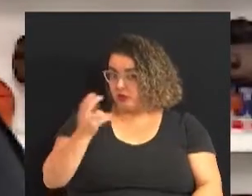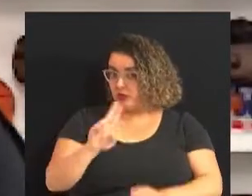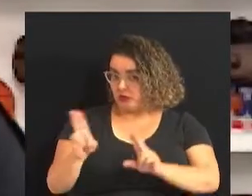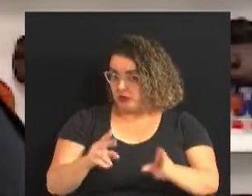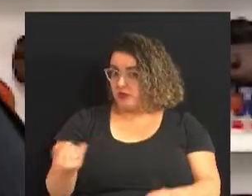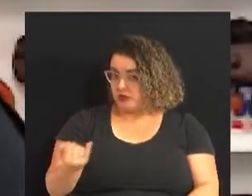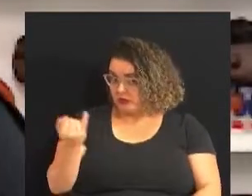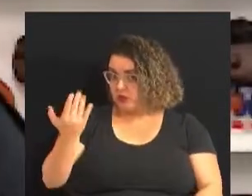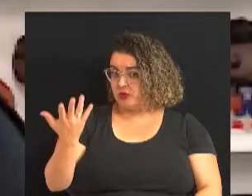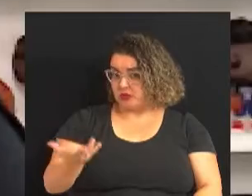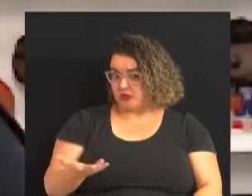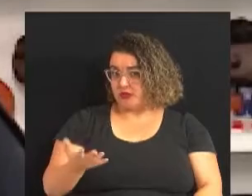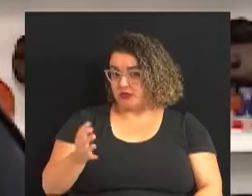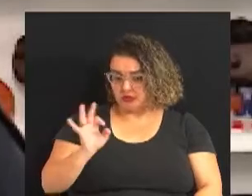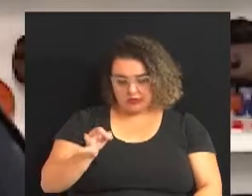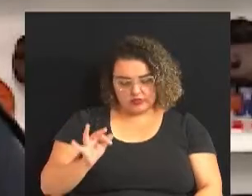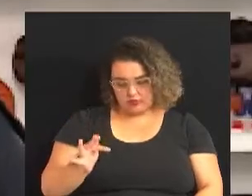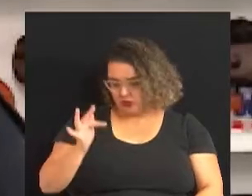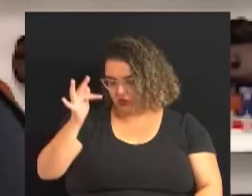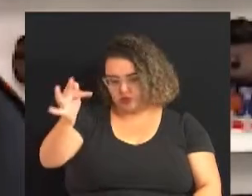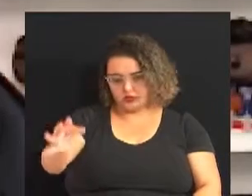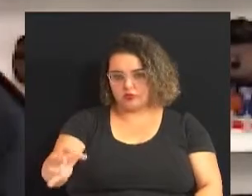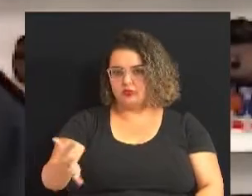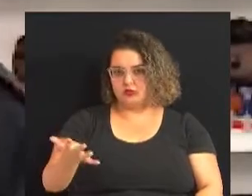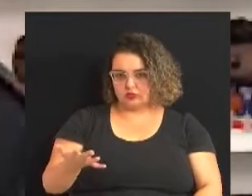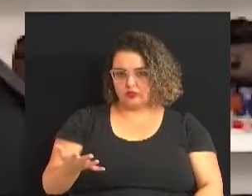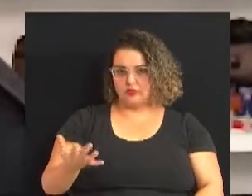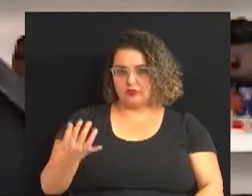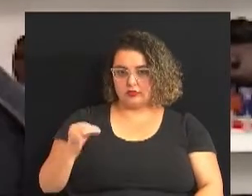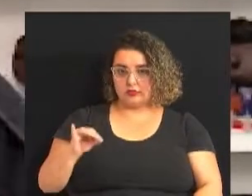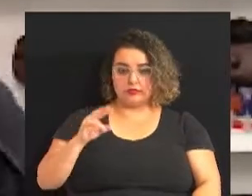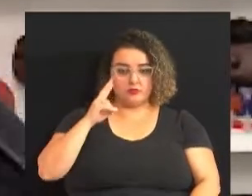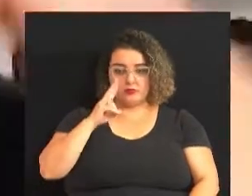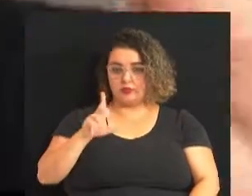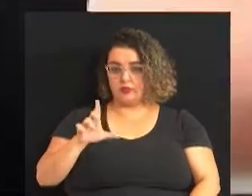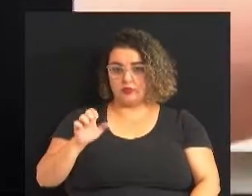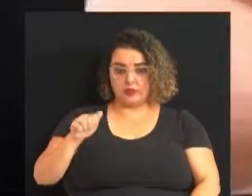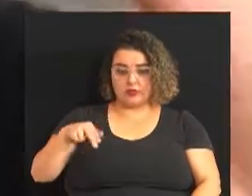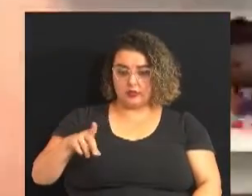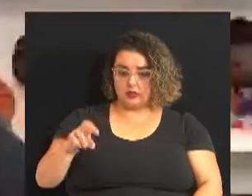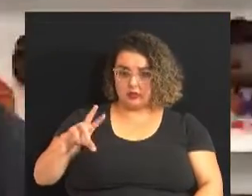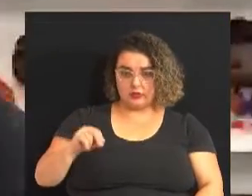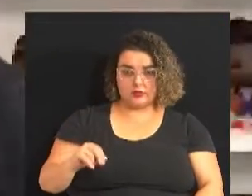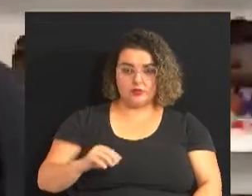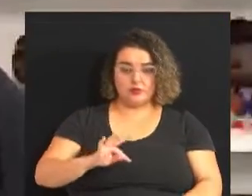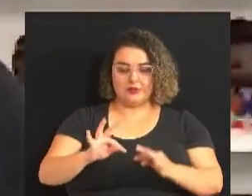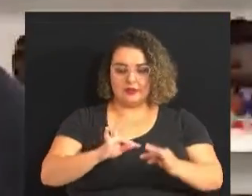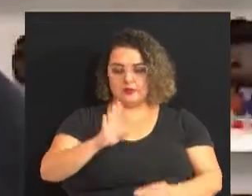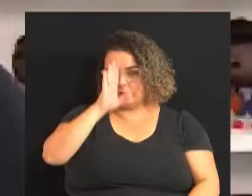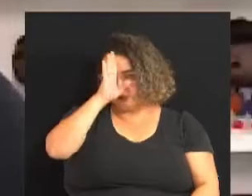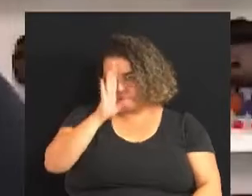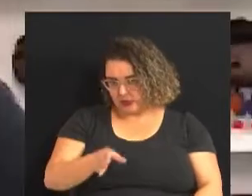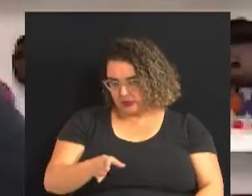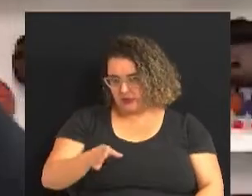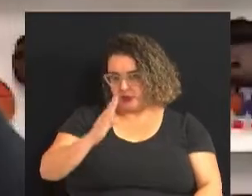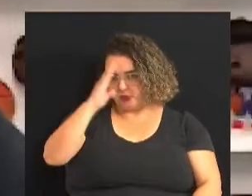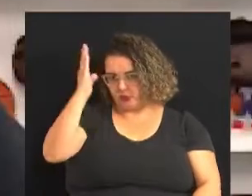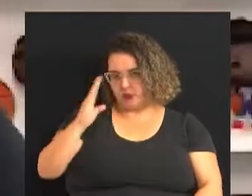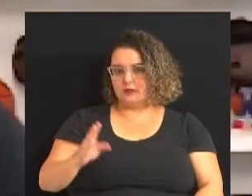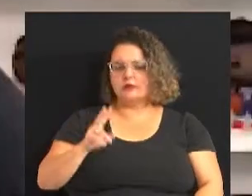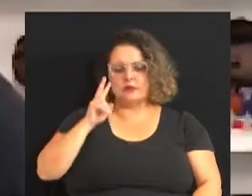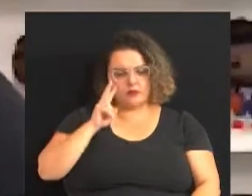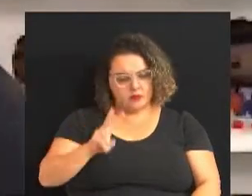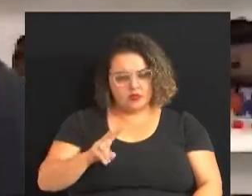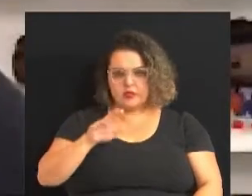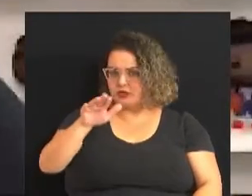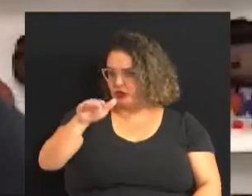ver que certamente no futuro, se a gente não for ver o Leandrinho como técnico principal do Brasil, mas a gente vai ver ele, sem dúvida nenhuma, sendo